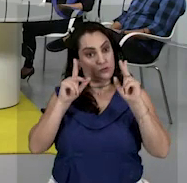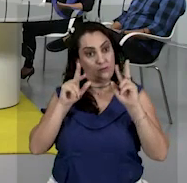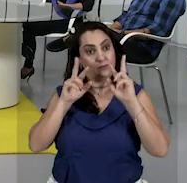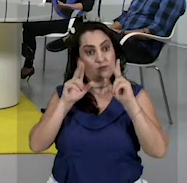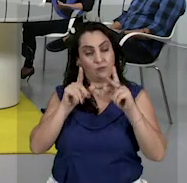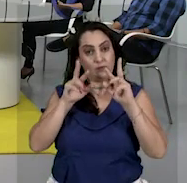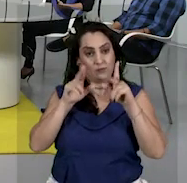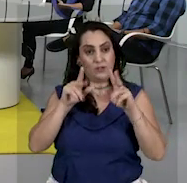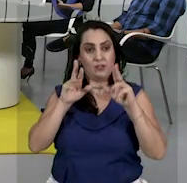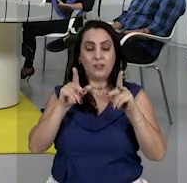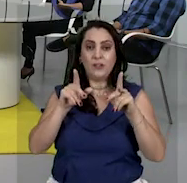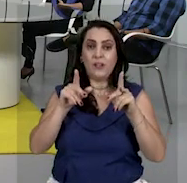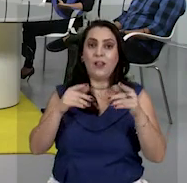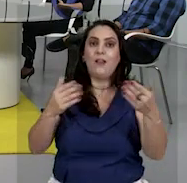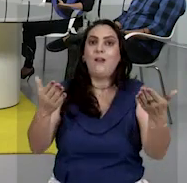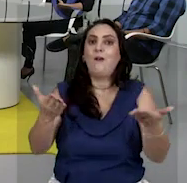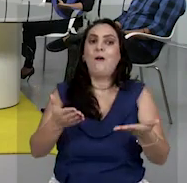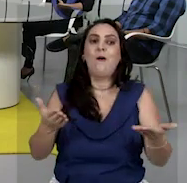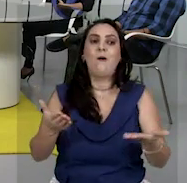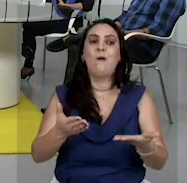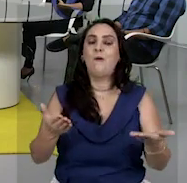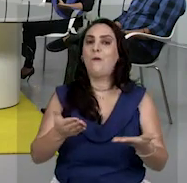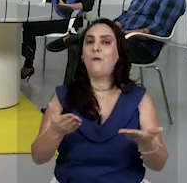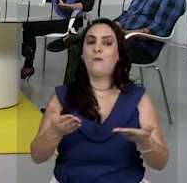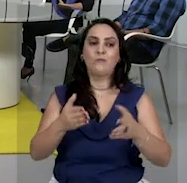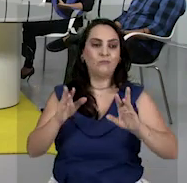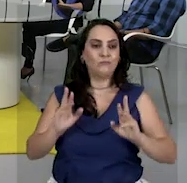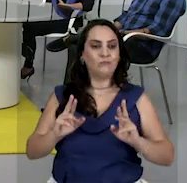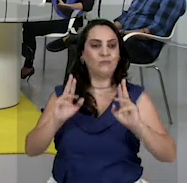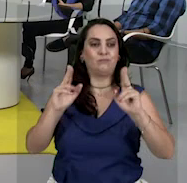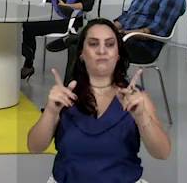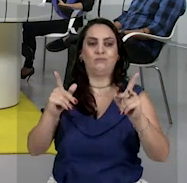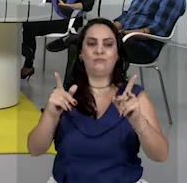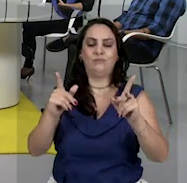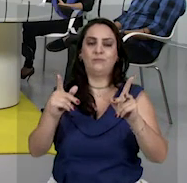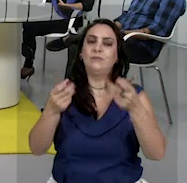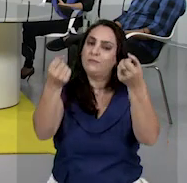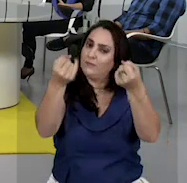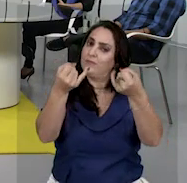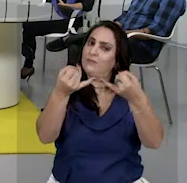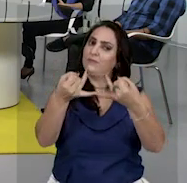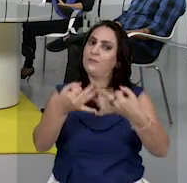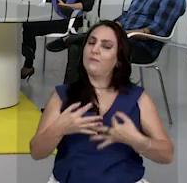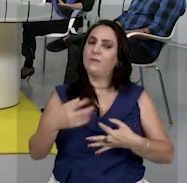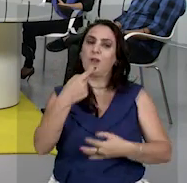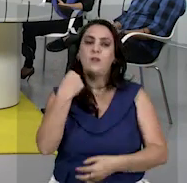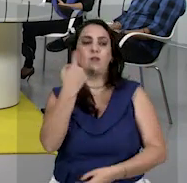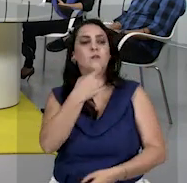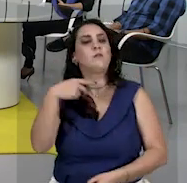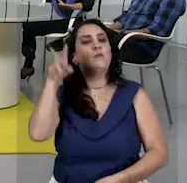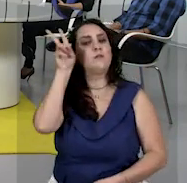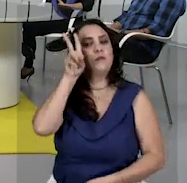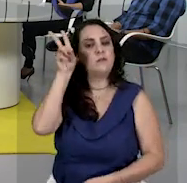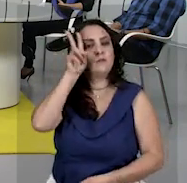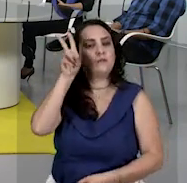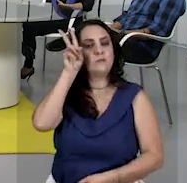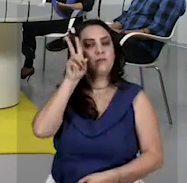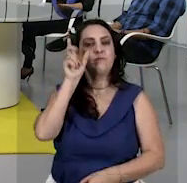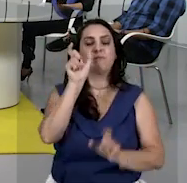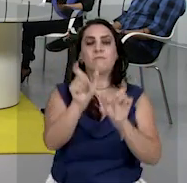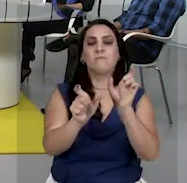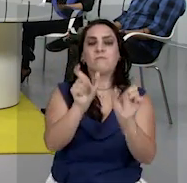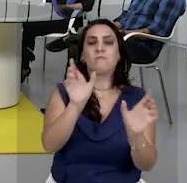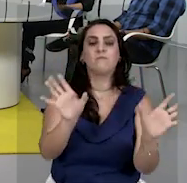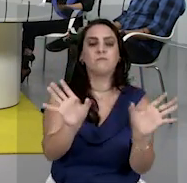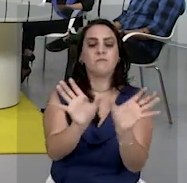né? Das situações que ocorrem hoje. Fala um pouco para nós da história dessas pessoas, dessa